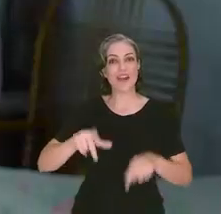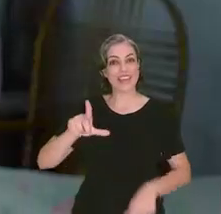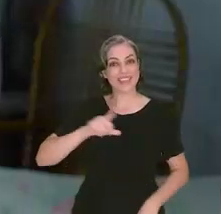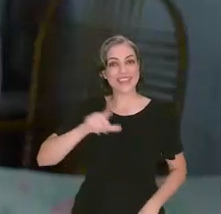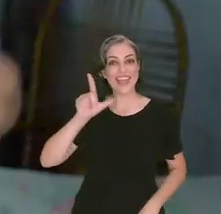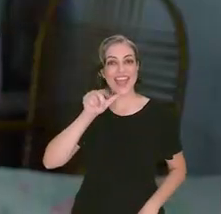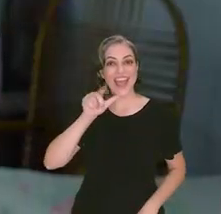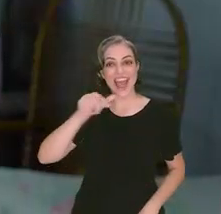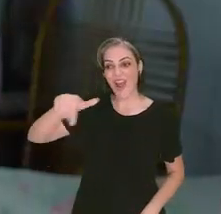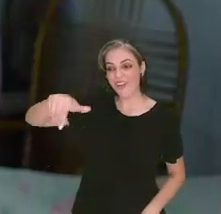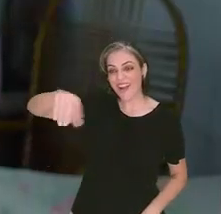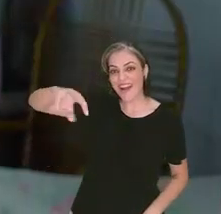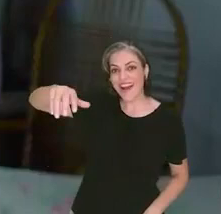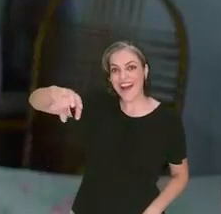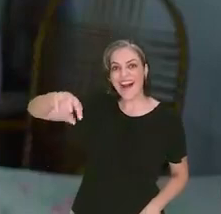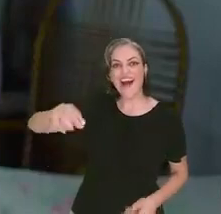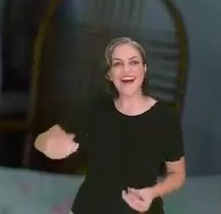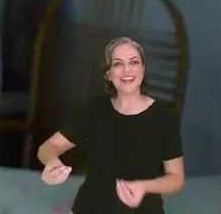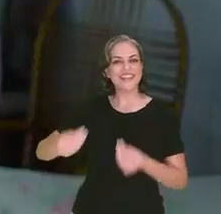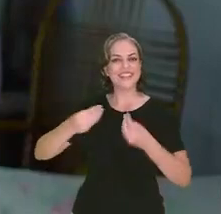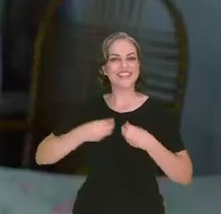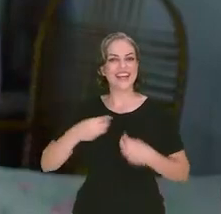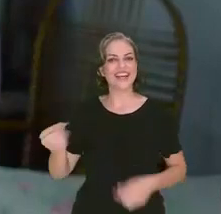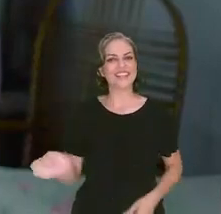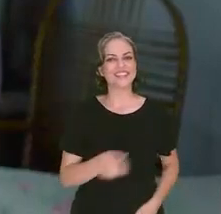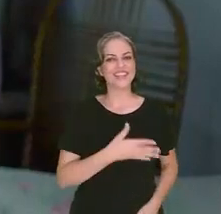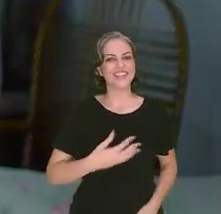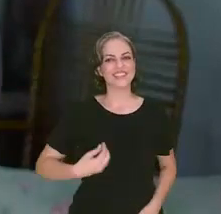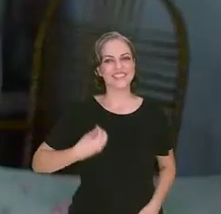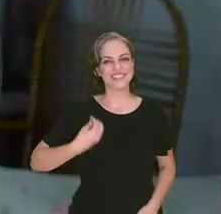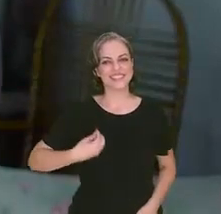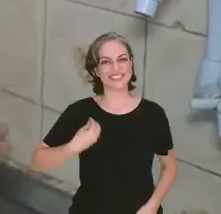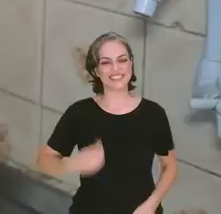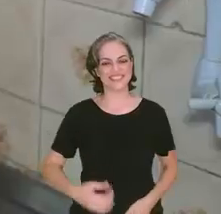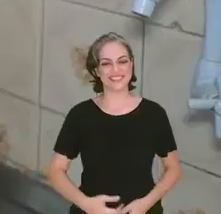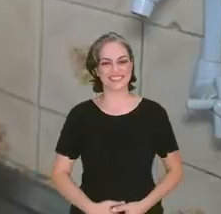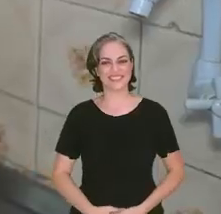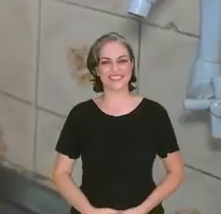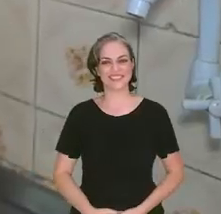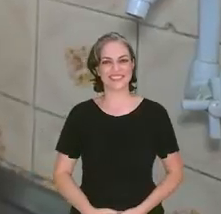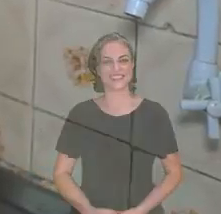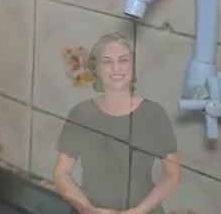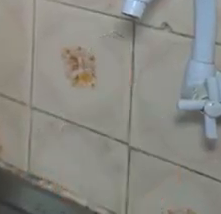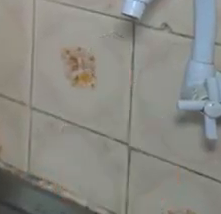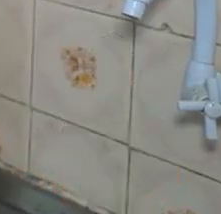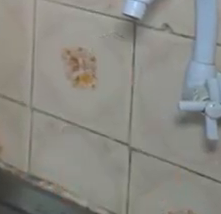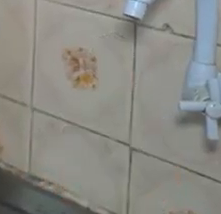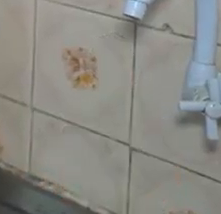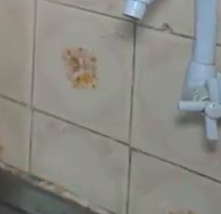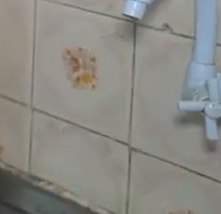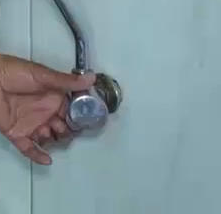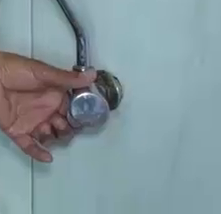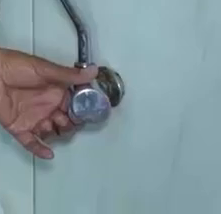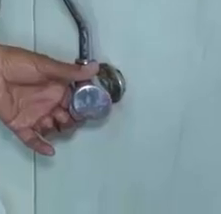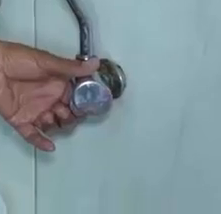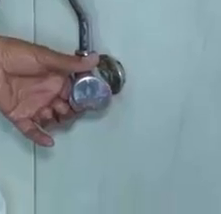culto né a água na torneira é trazendo para nós uma nova realidade é